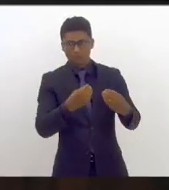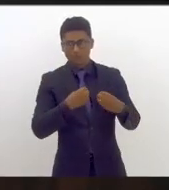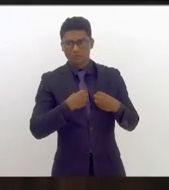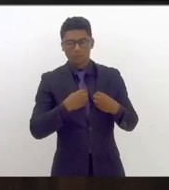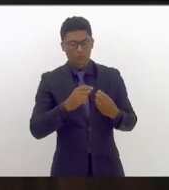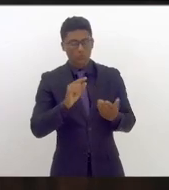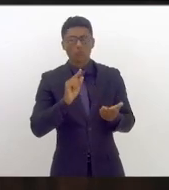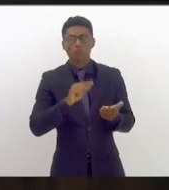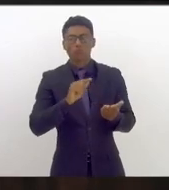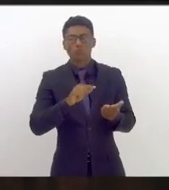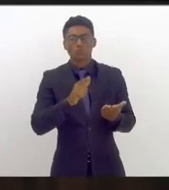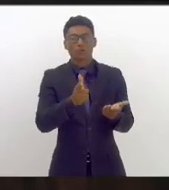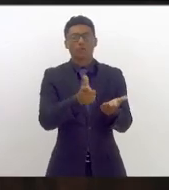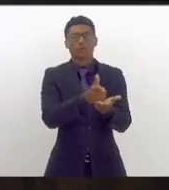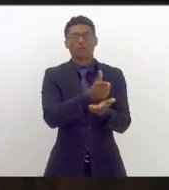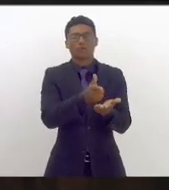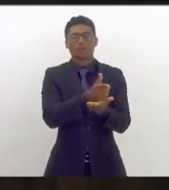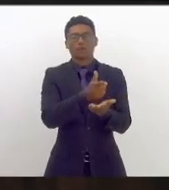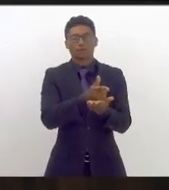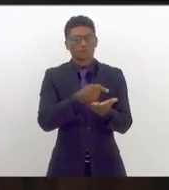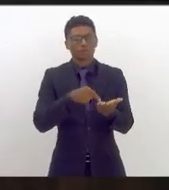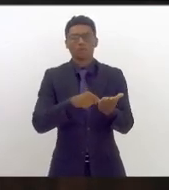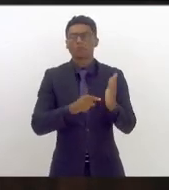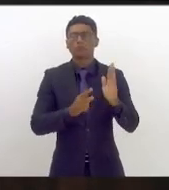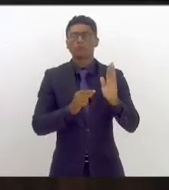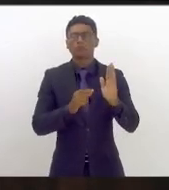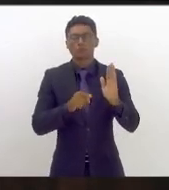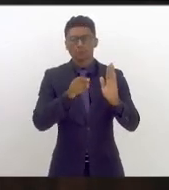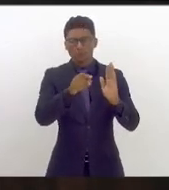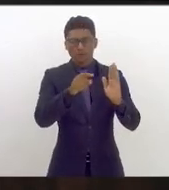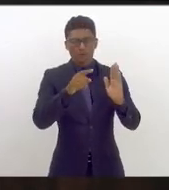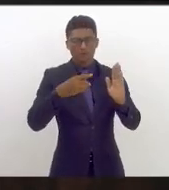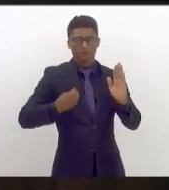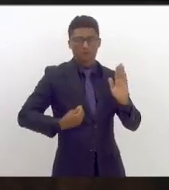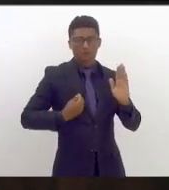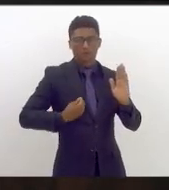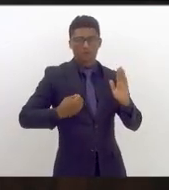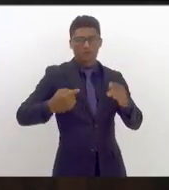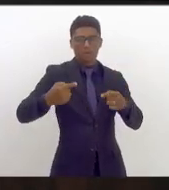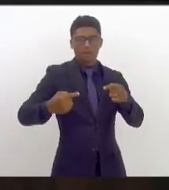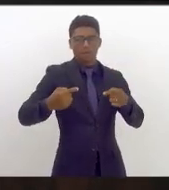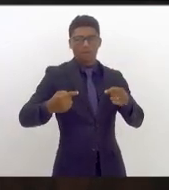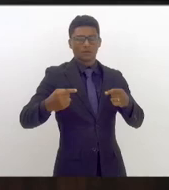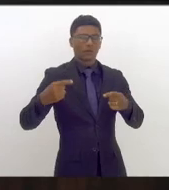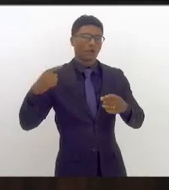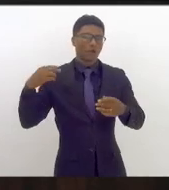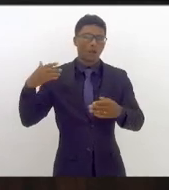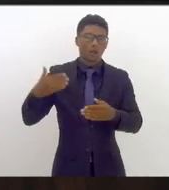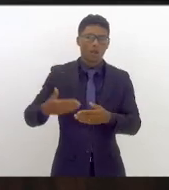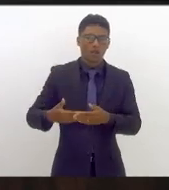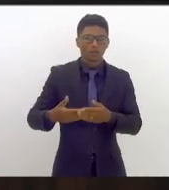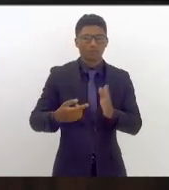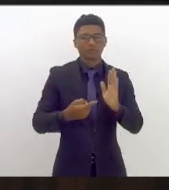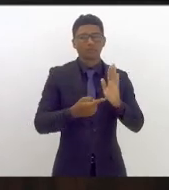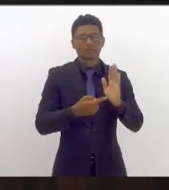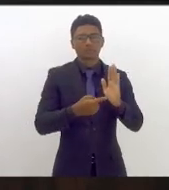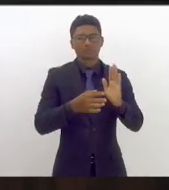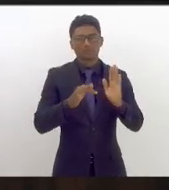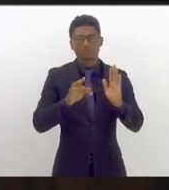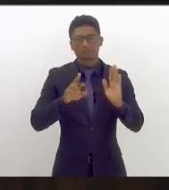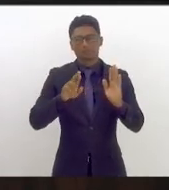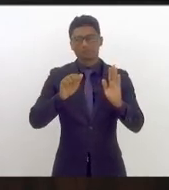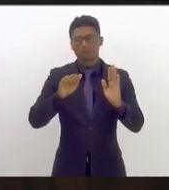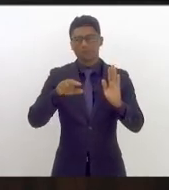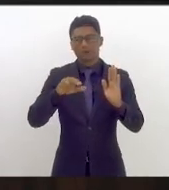seu livro, né, que é um depoimento que ele faz de sua trajetória política, Francisco Dornelles, O Poder Sem